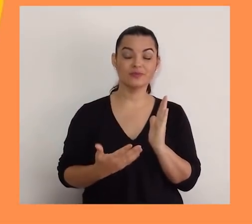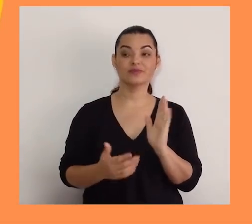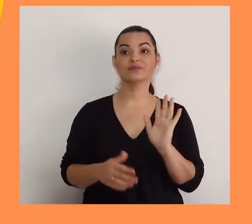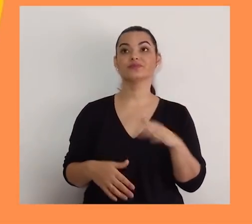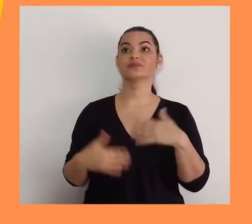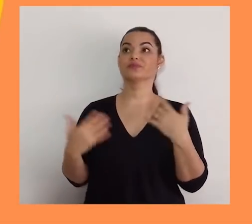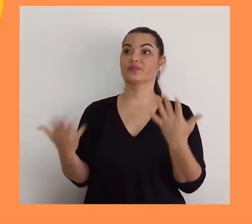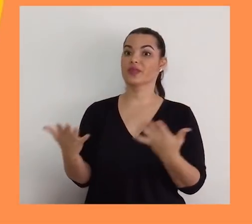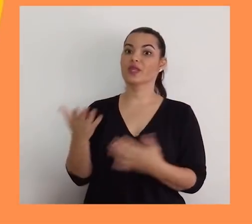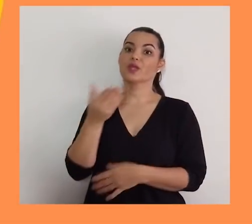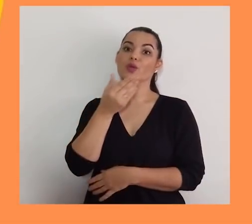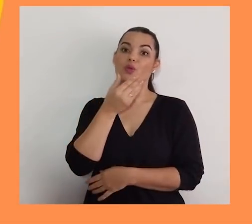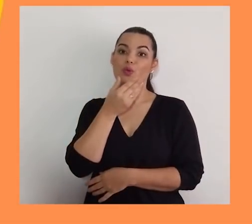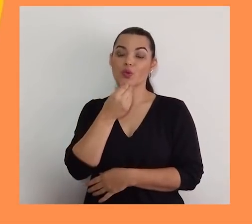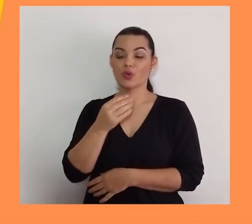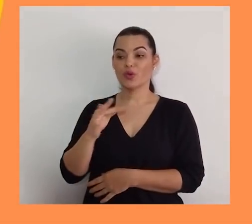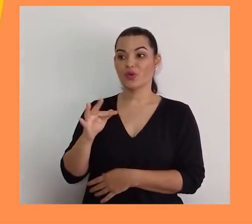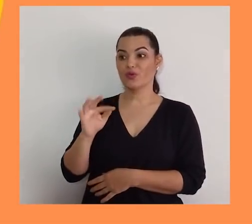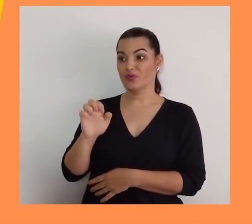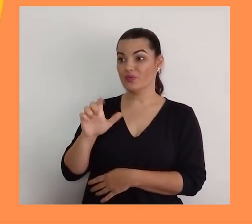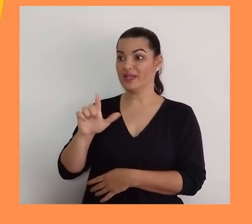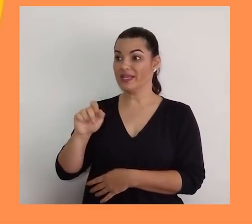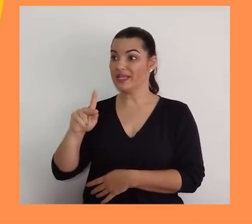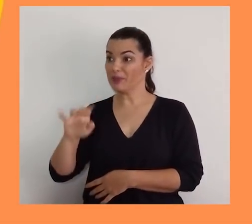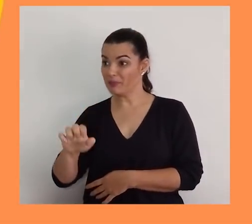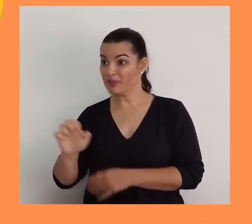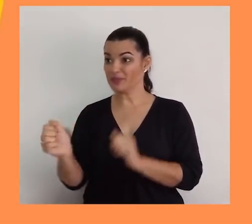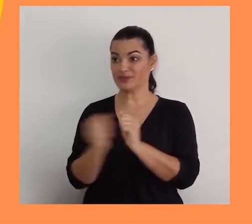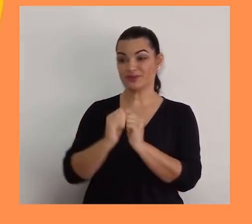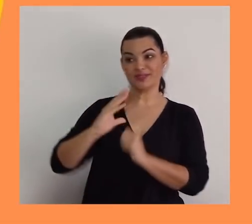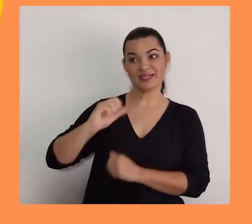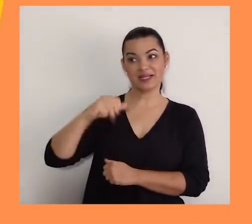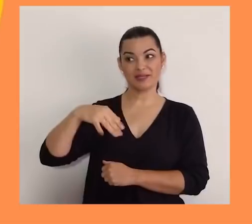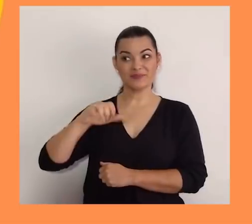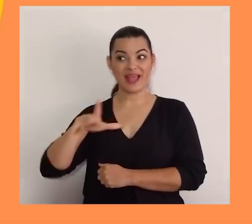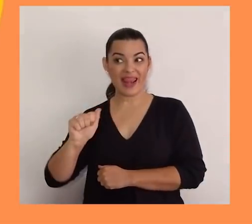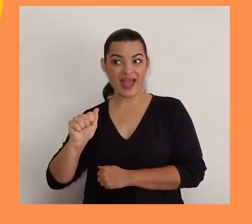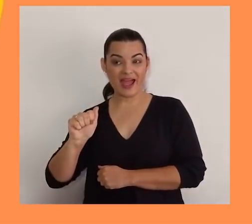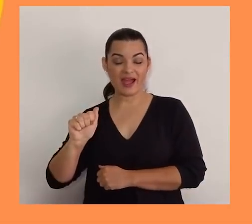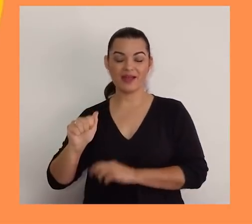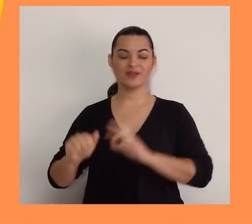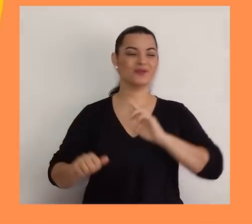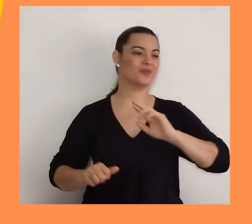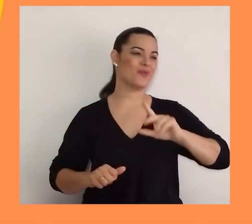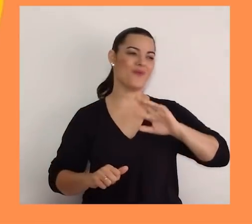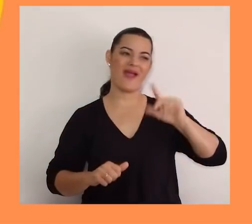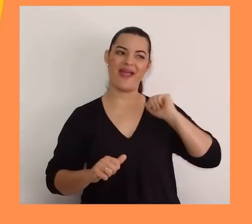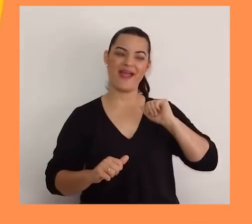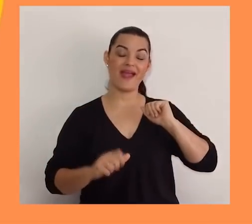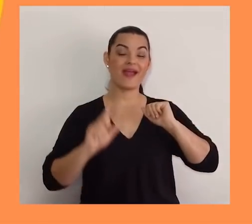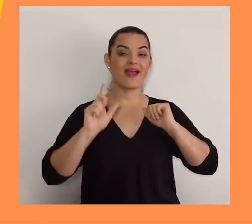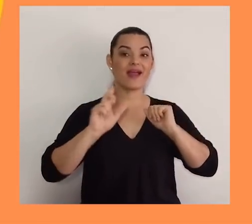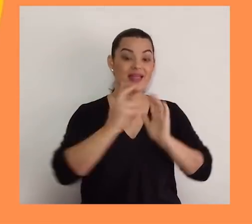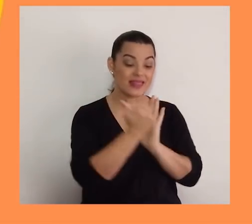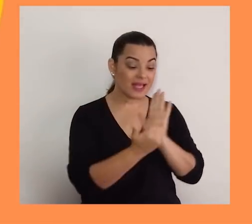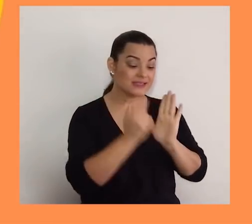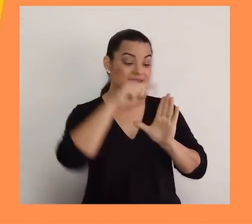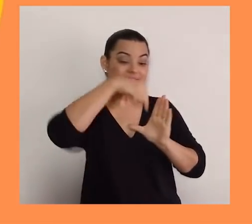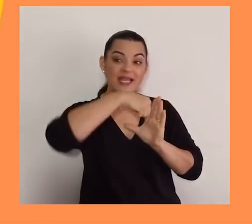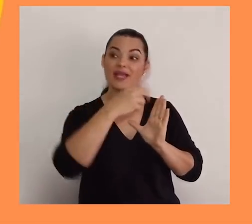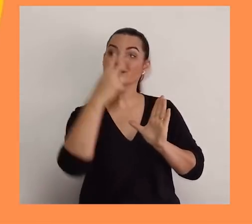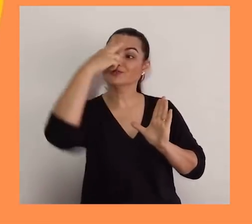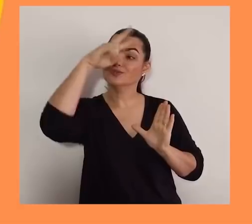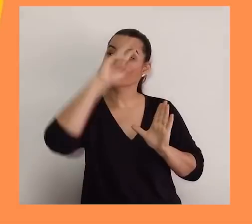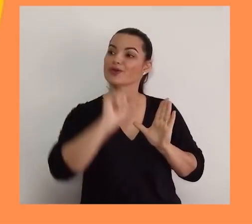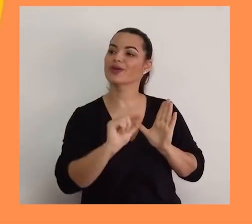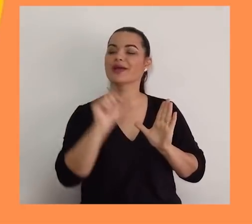Você já ouviu outras histórias dela? Já. Qual que você lembra? Eu lembro do bolinho.